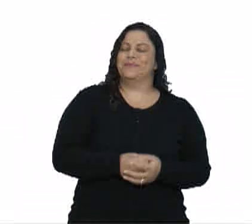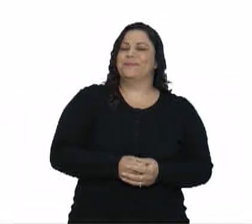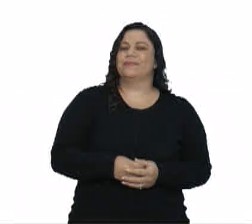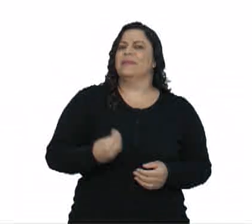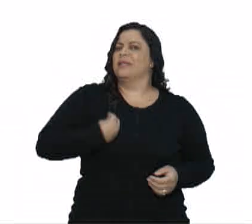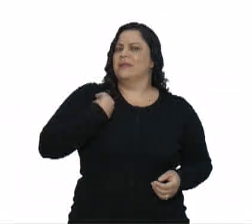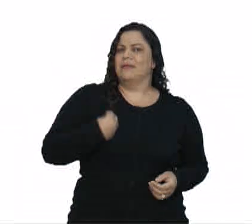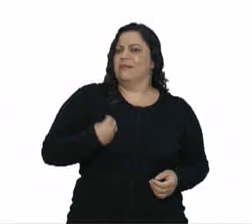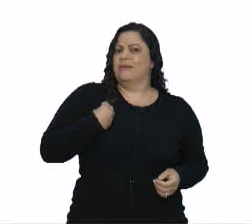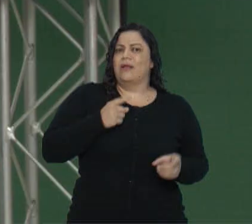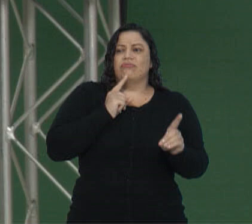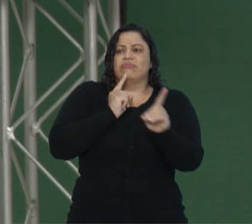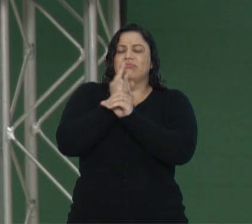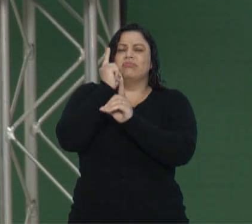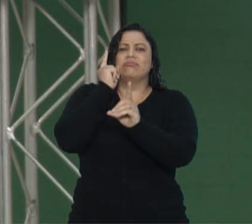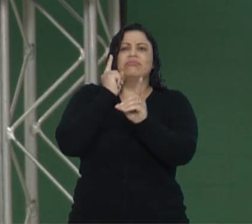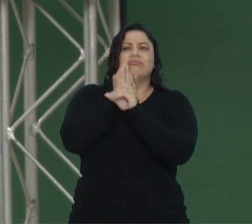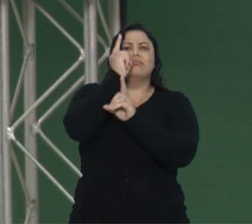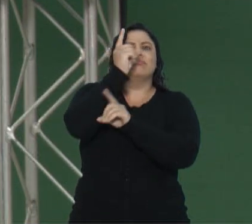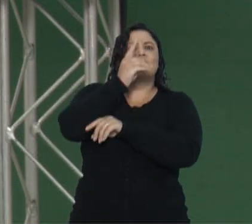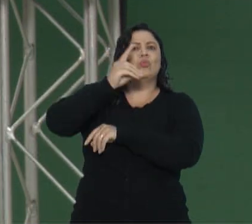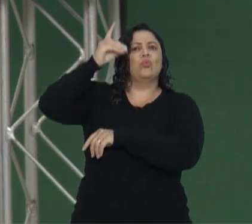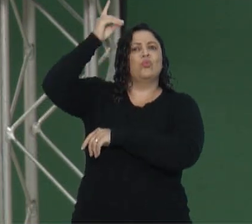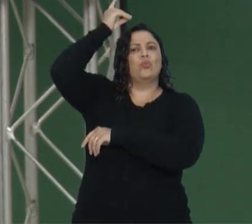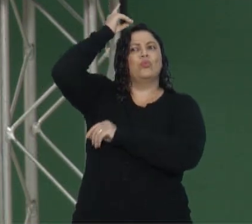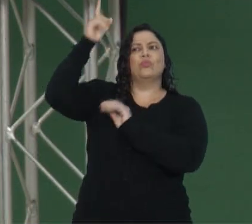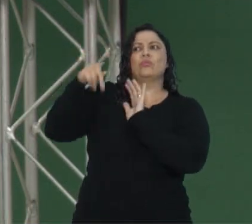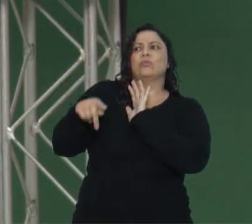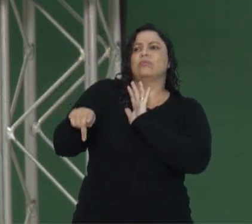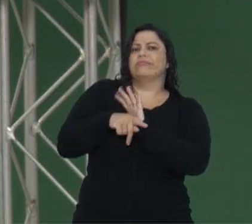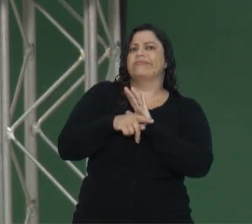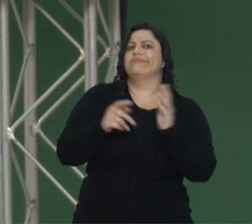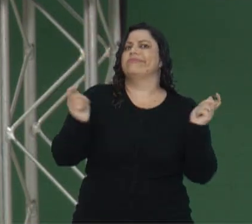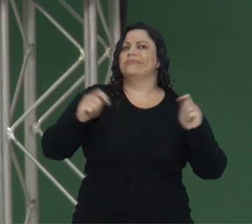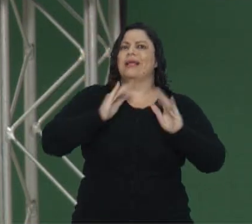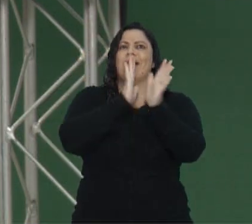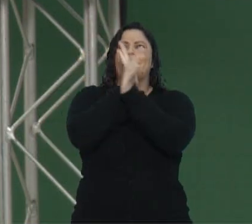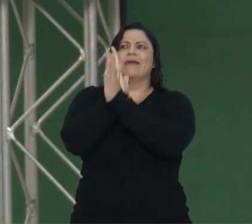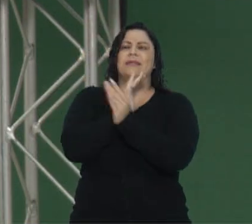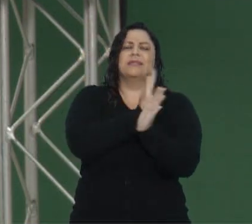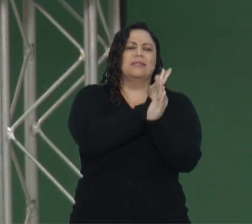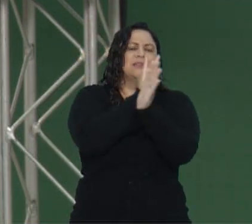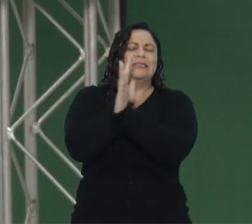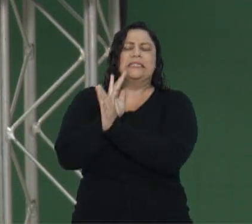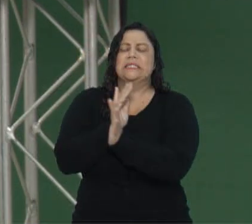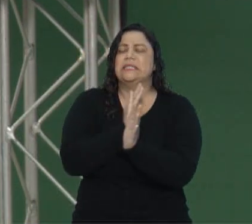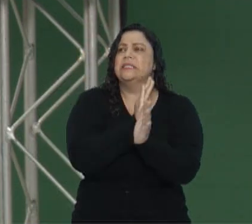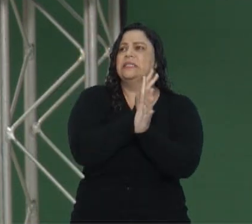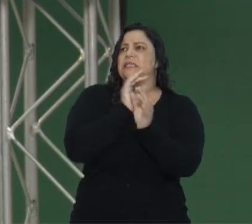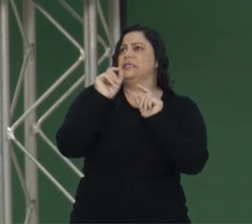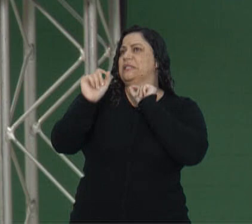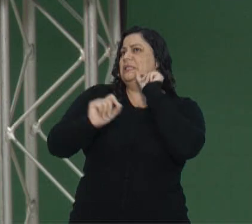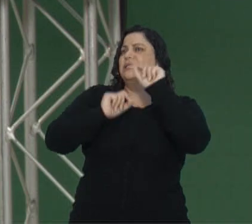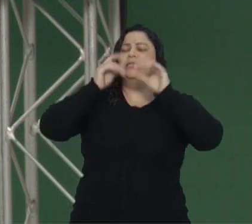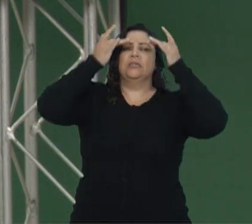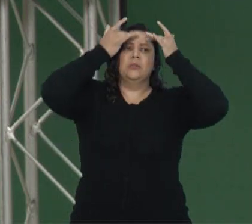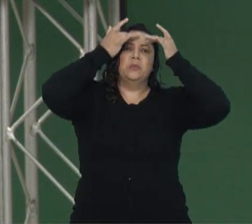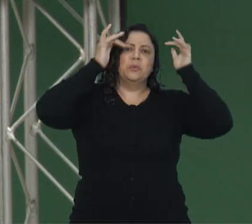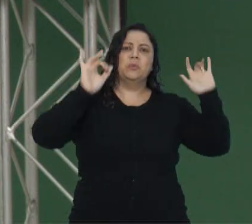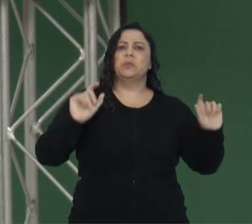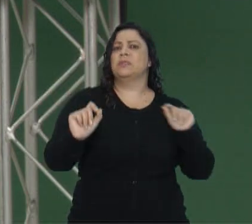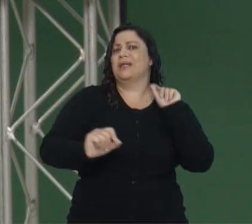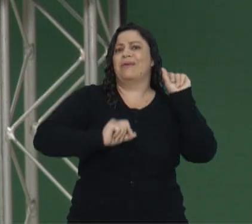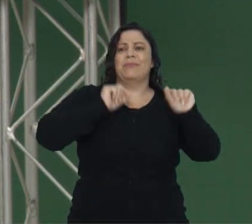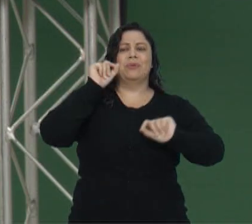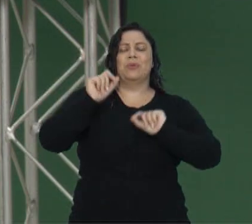nosso talento pessoal. Então veja, às vezes a gente se sente muito perdido, por quê? Porque a gente não sabe a nossa missão, o